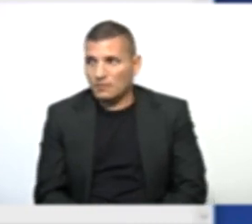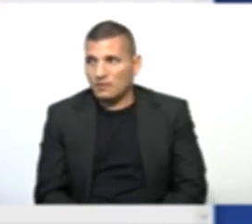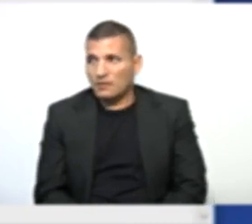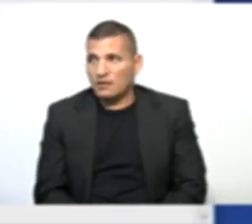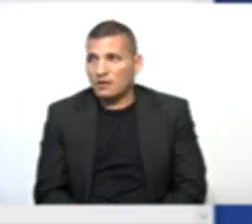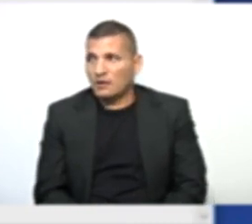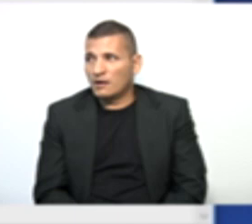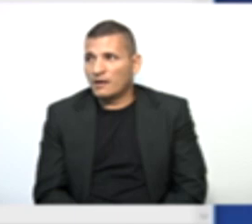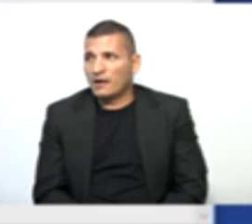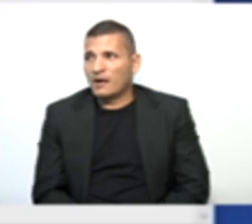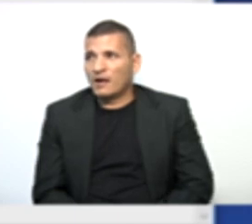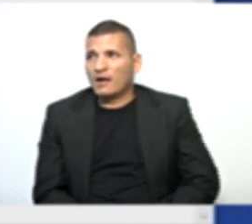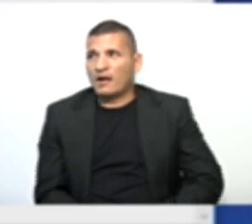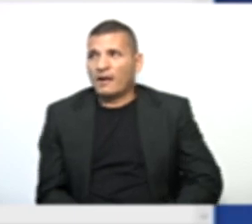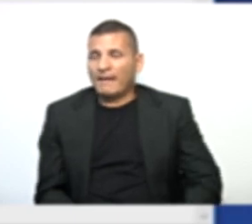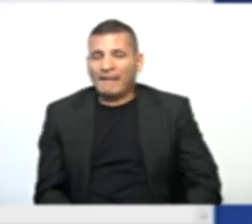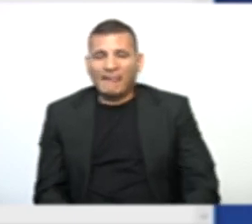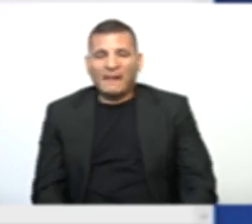Digite um número.